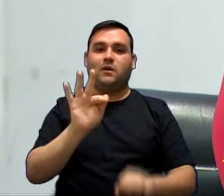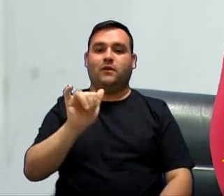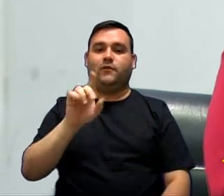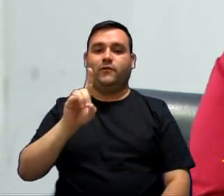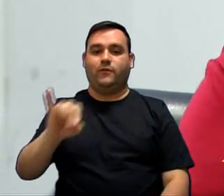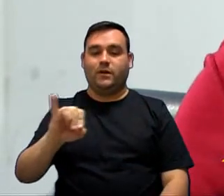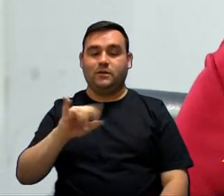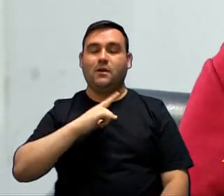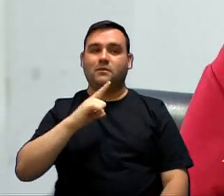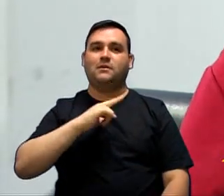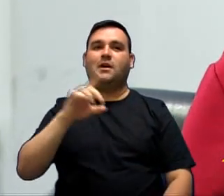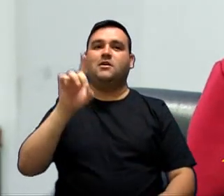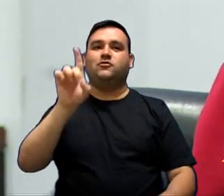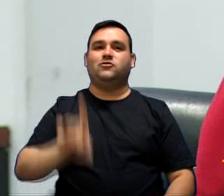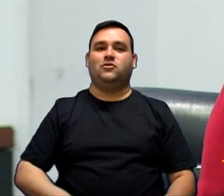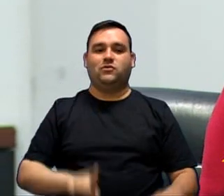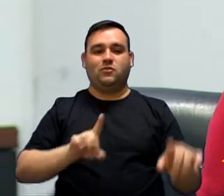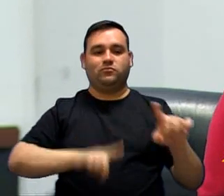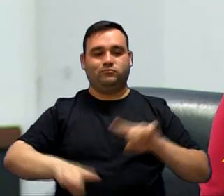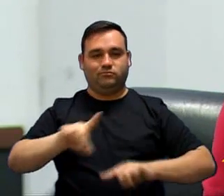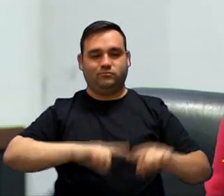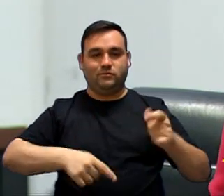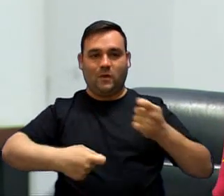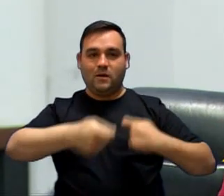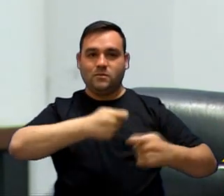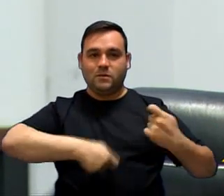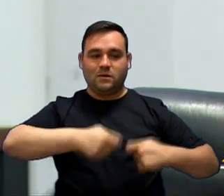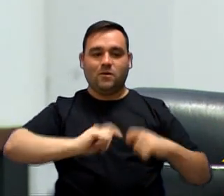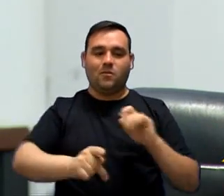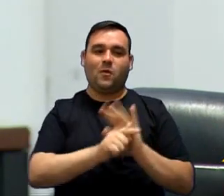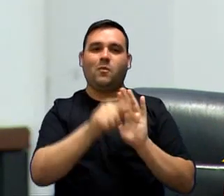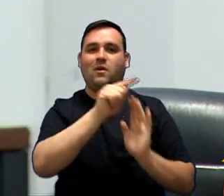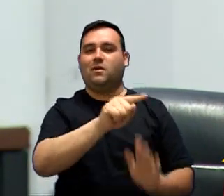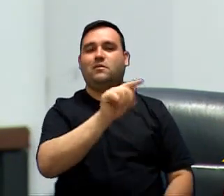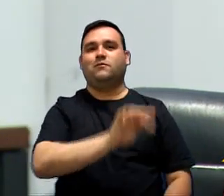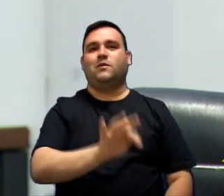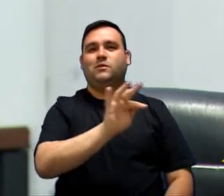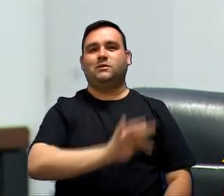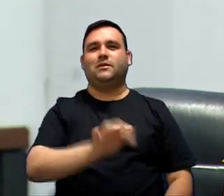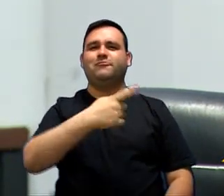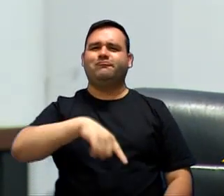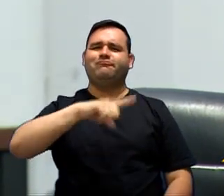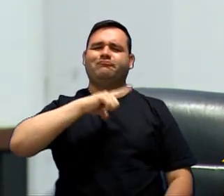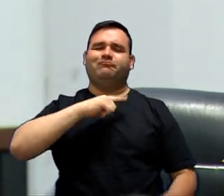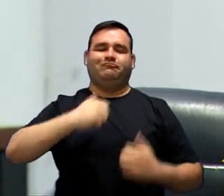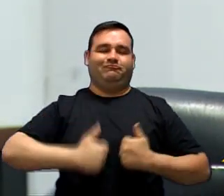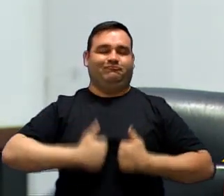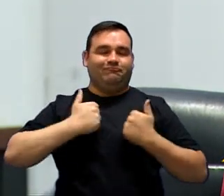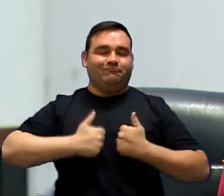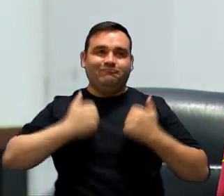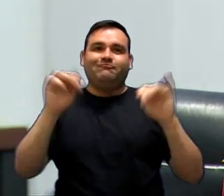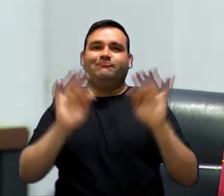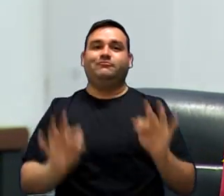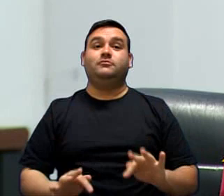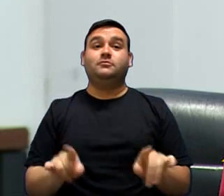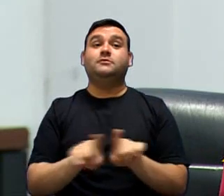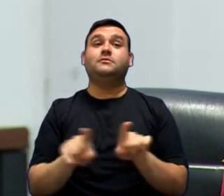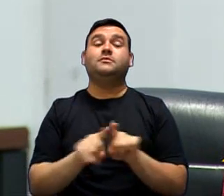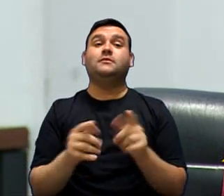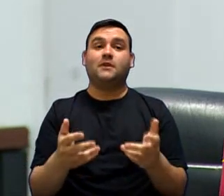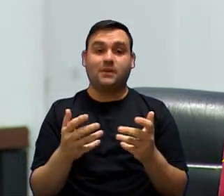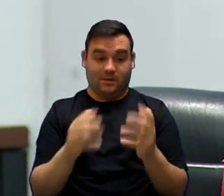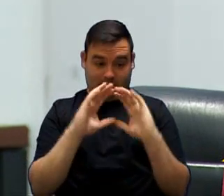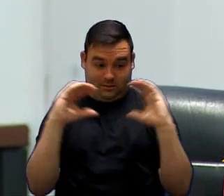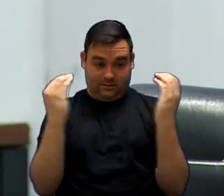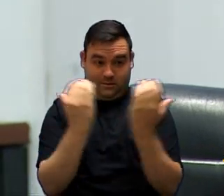FAD, assumir a diretoria administrativa daquela faculdade. É uma honra para todos nós e eu gostaria que